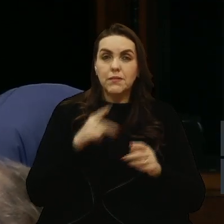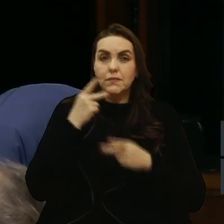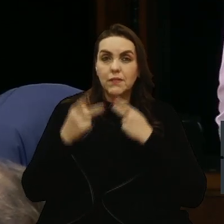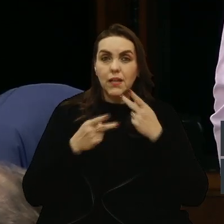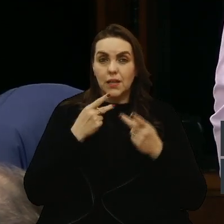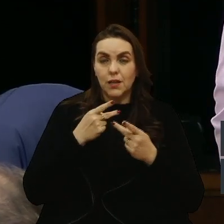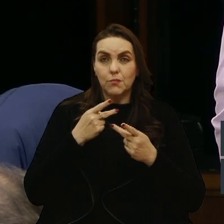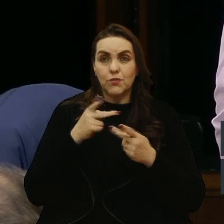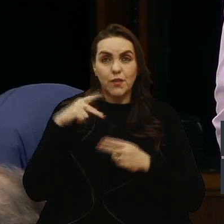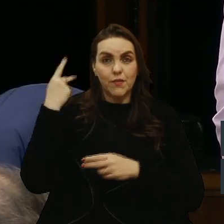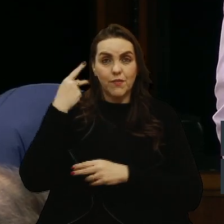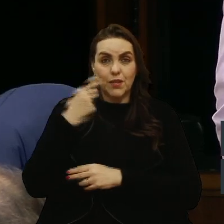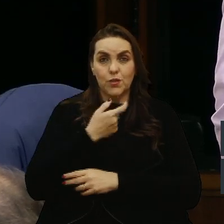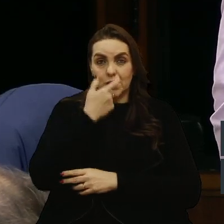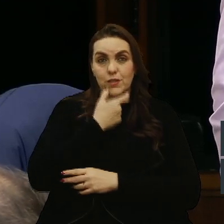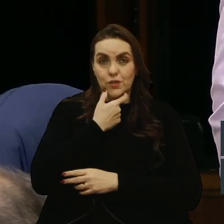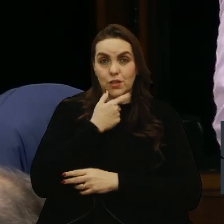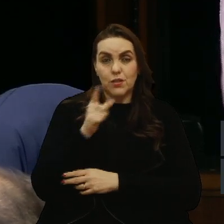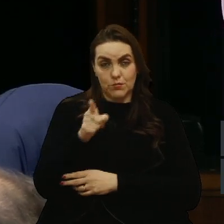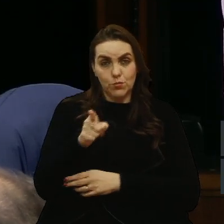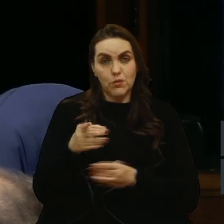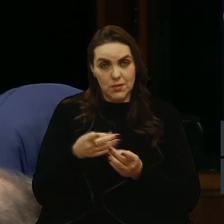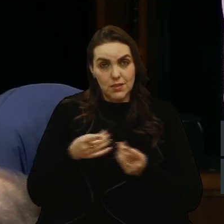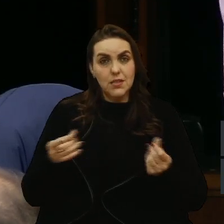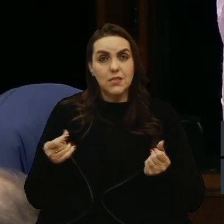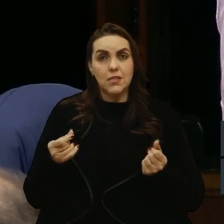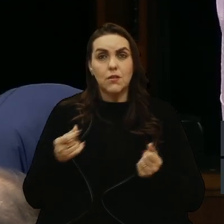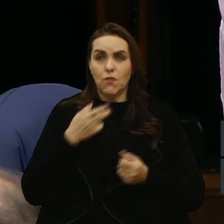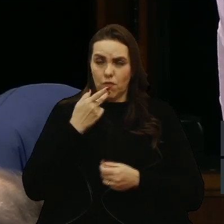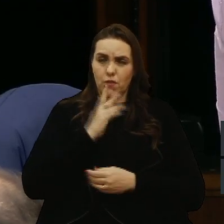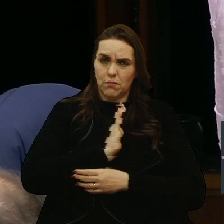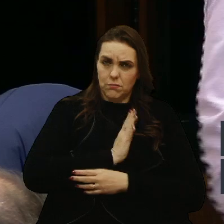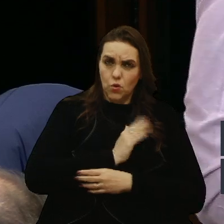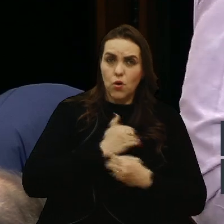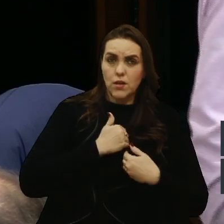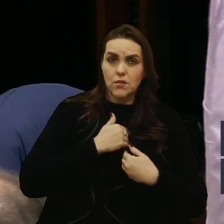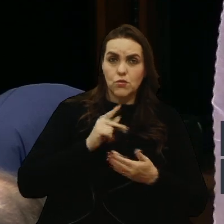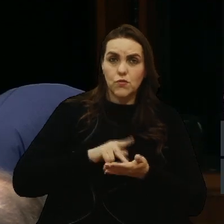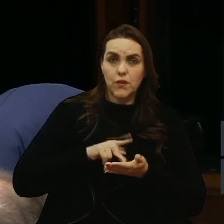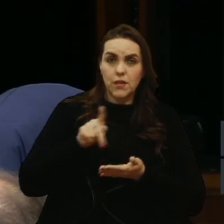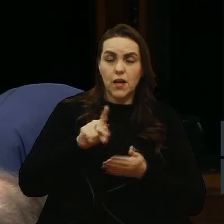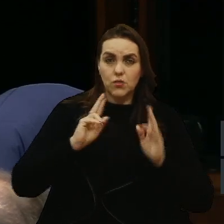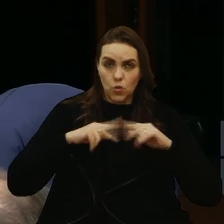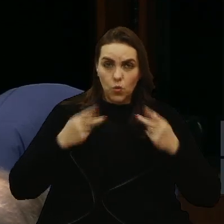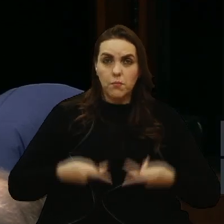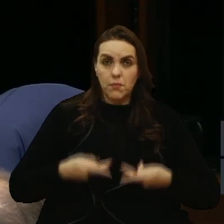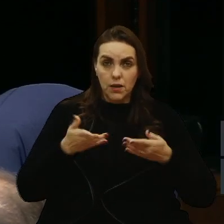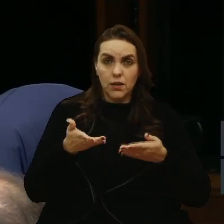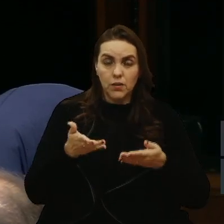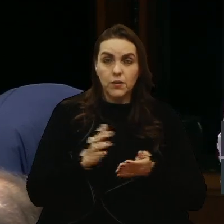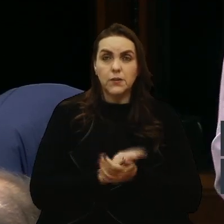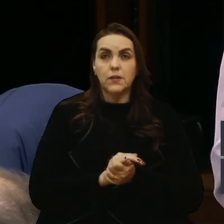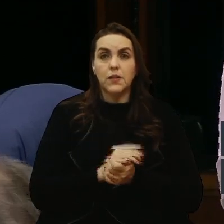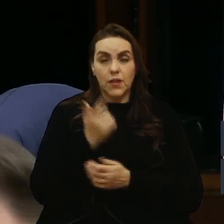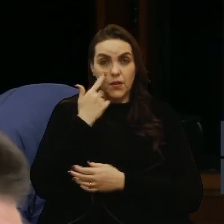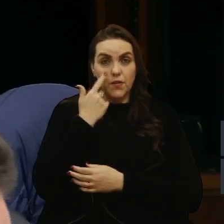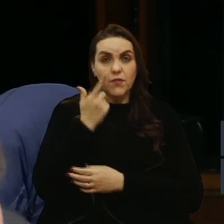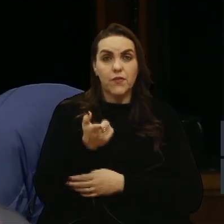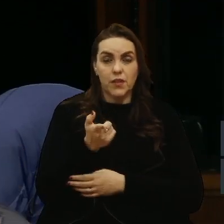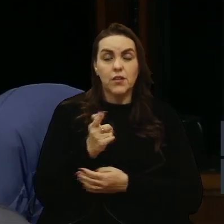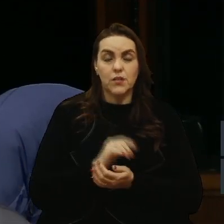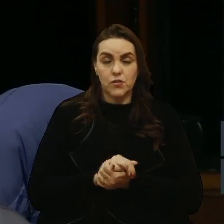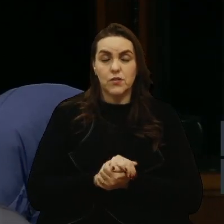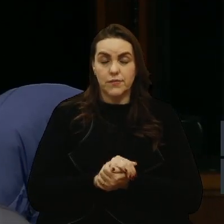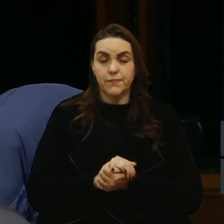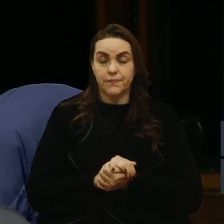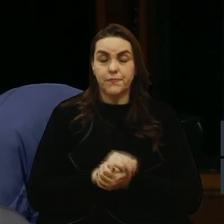é uma pessoa muito sensível, e falando de coração, o senhor é sensível, é uma pessoa humana, e veja, nós temos um problema